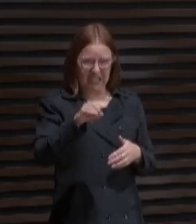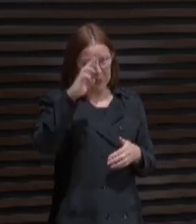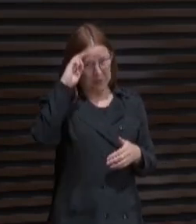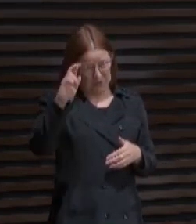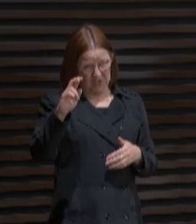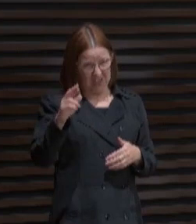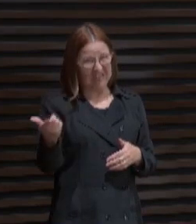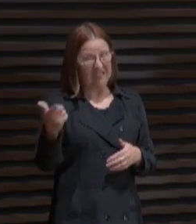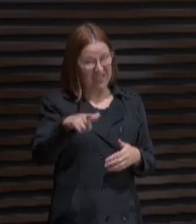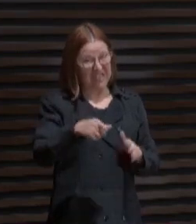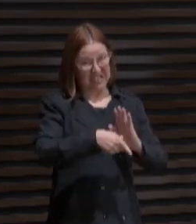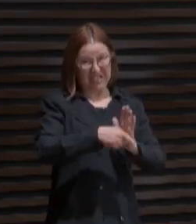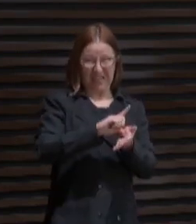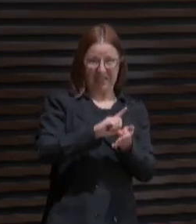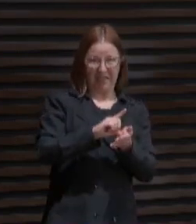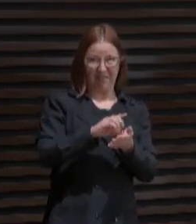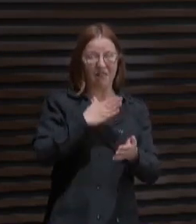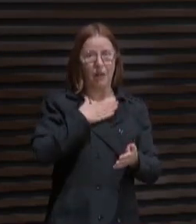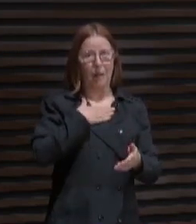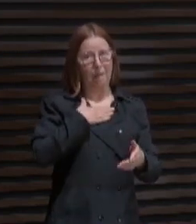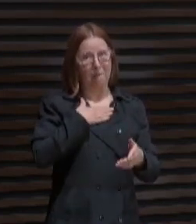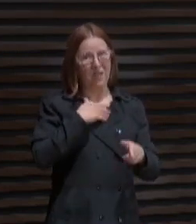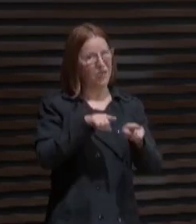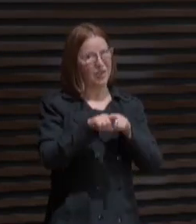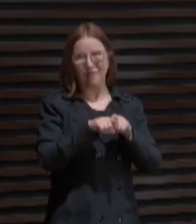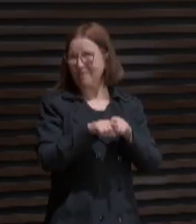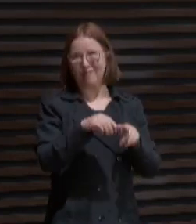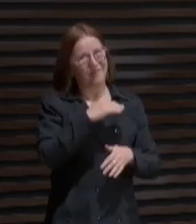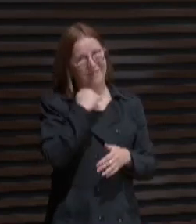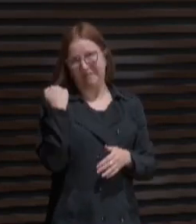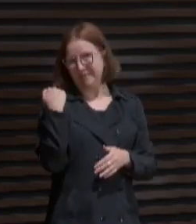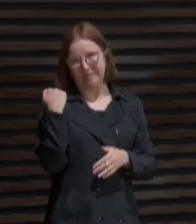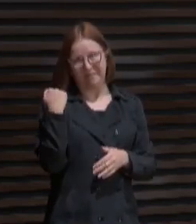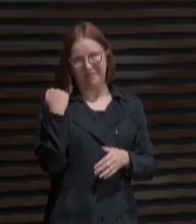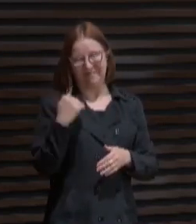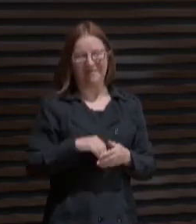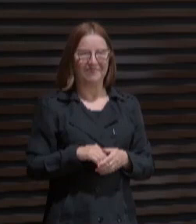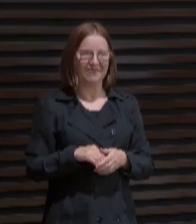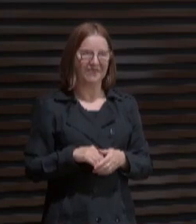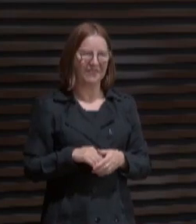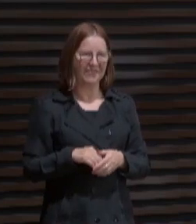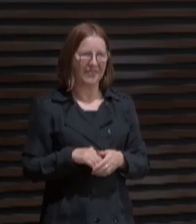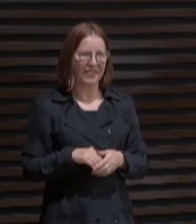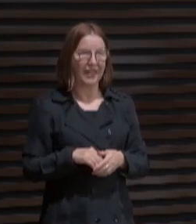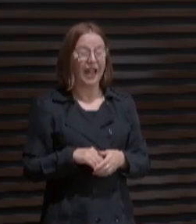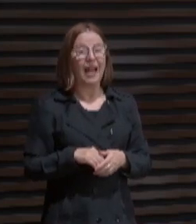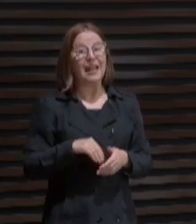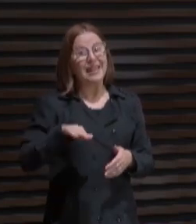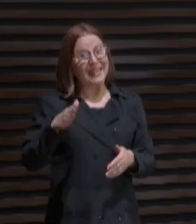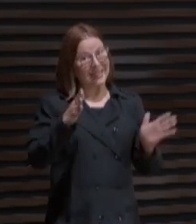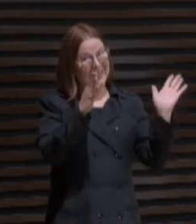chegado a tempo, meu irmão não tinha morrido. E aí nós podemos ouvir de